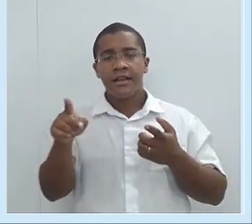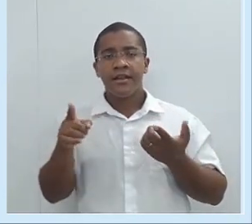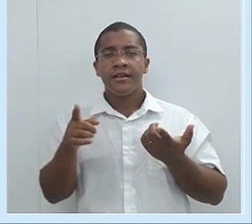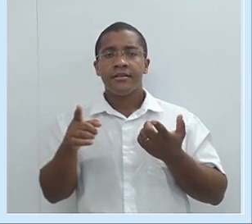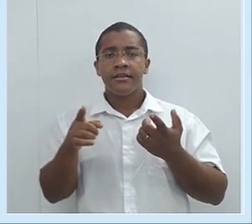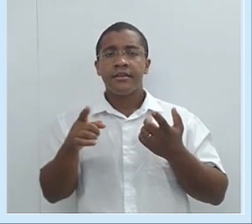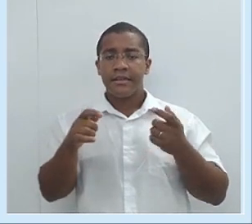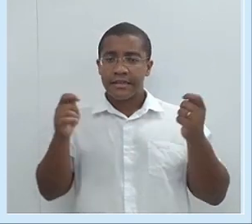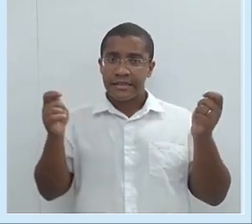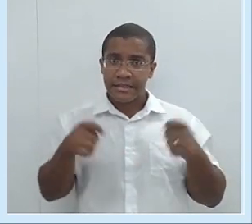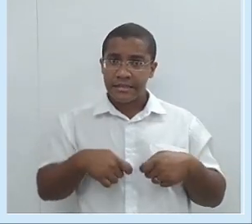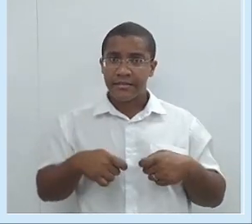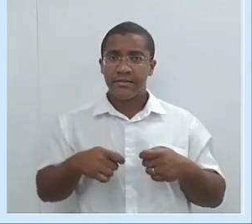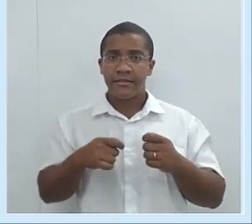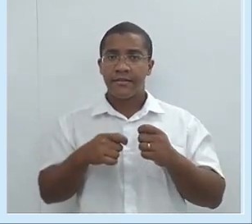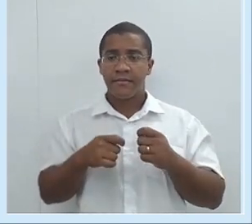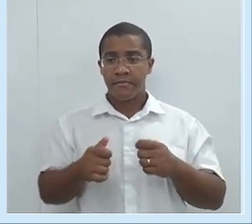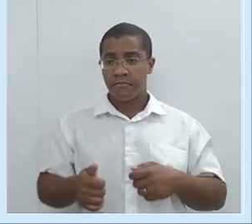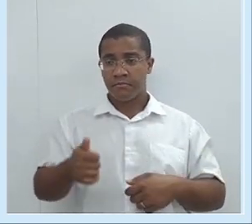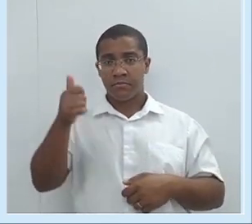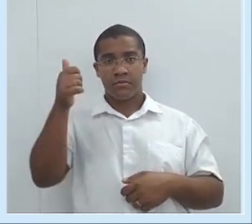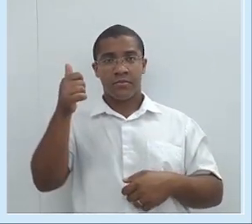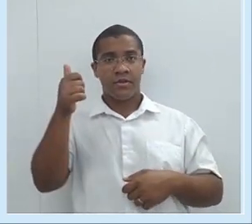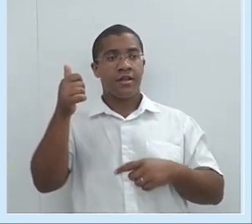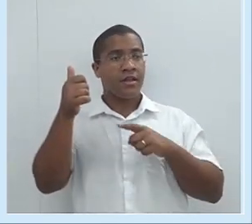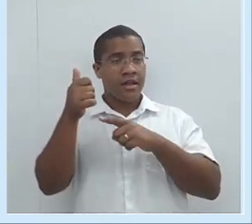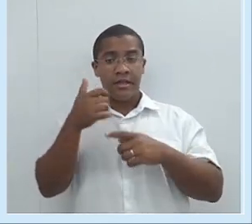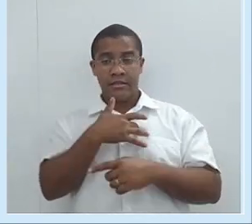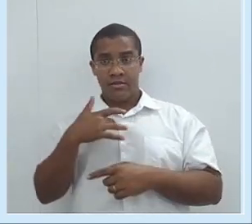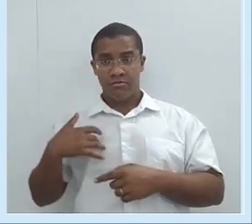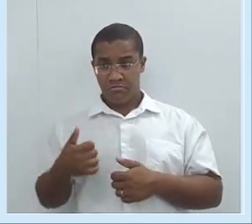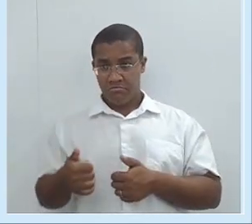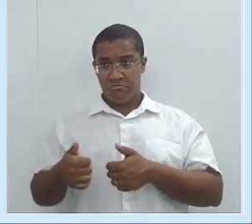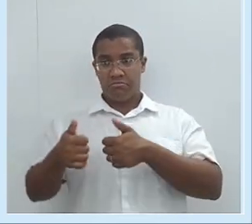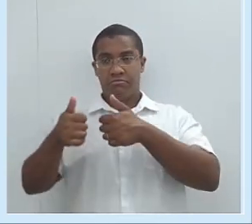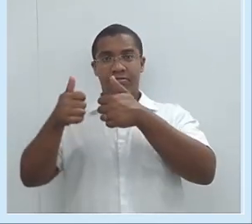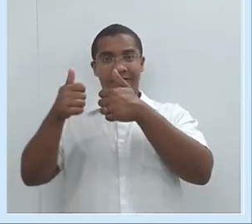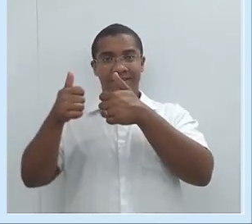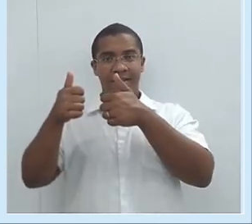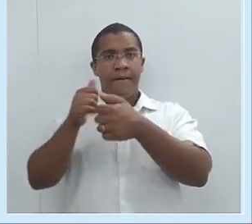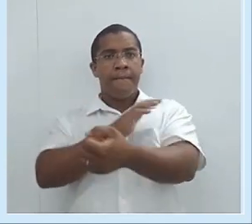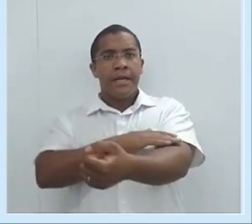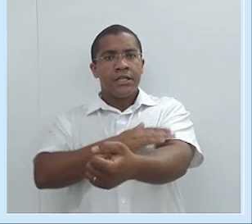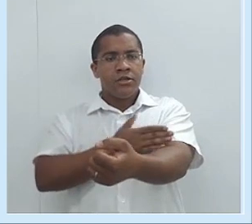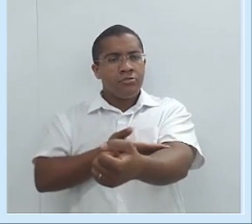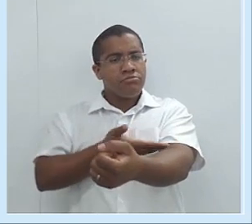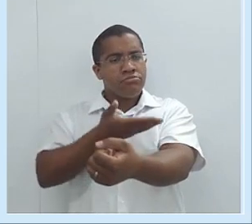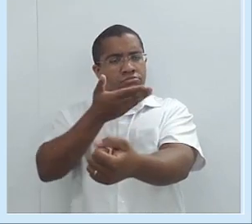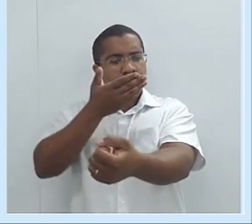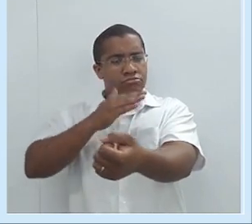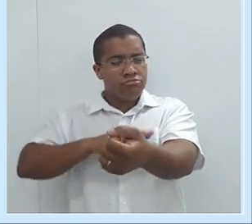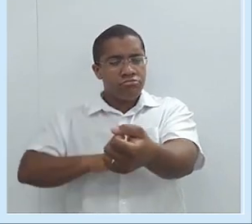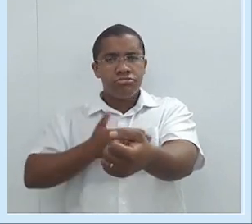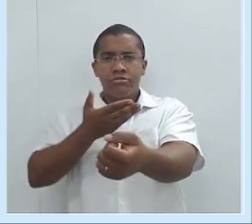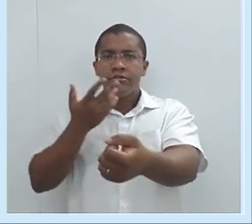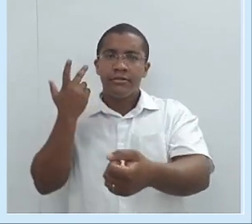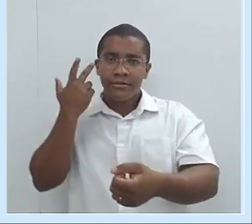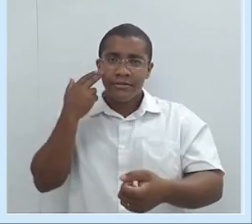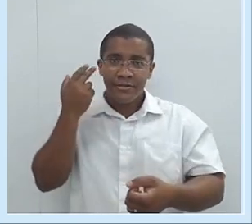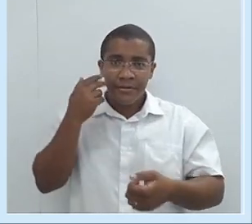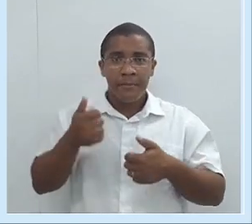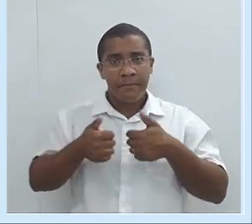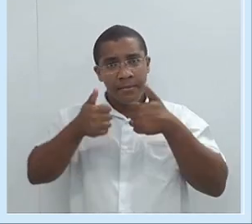elas estão mais aptas a terem uma saúde melhor, uma pressão arterial